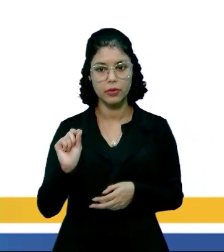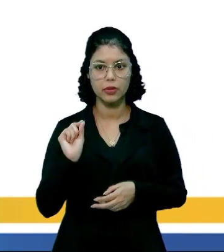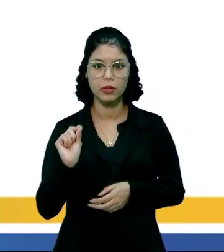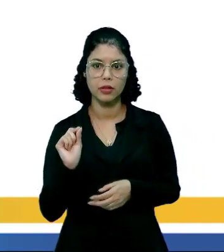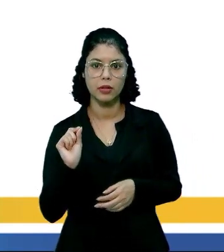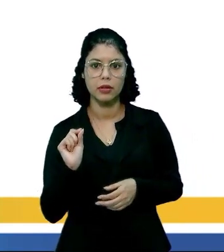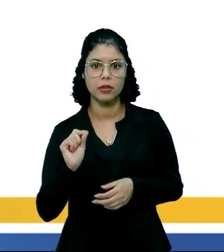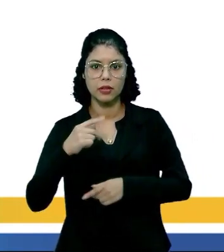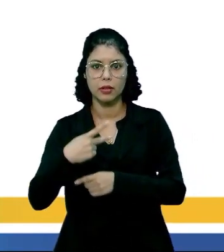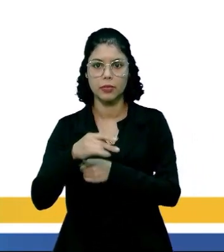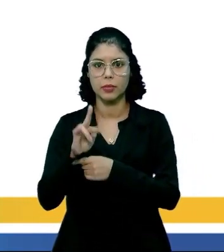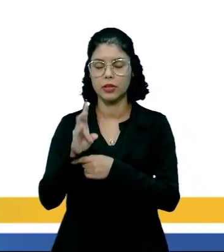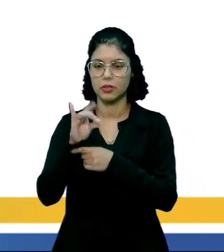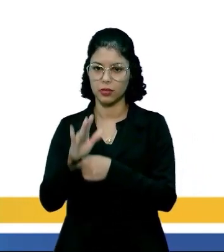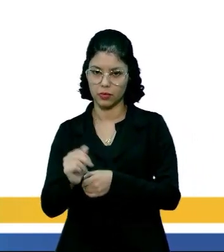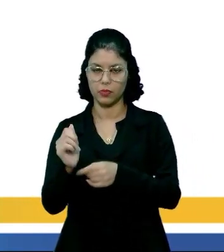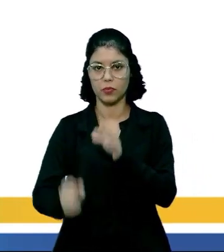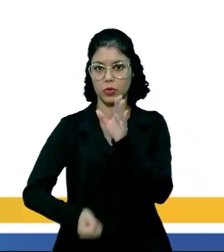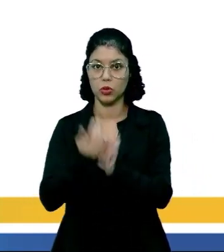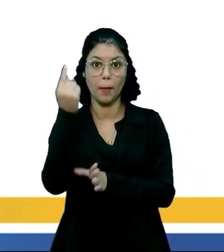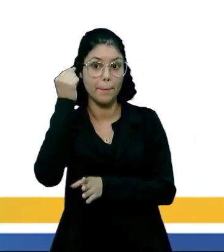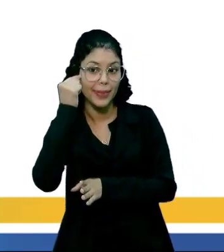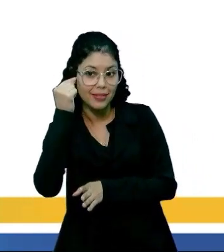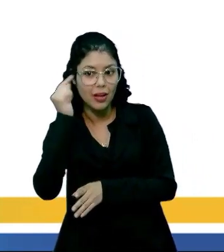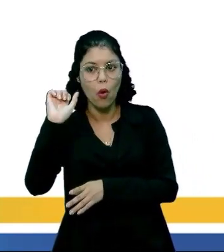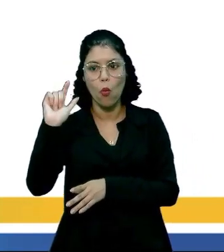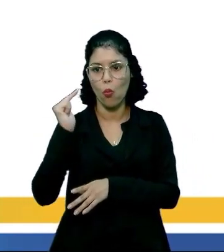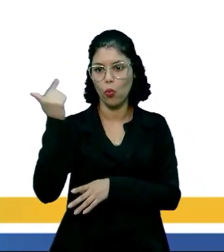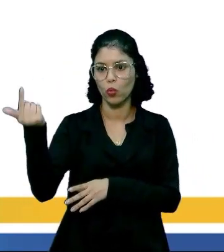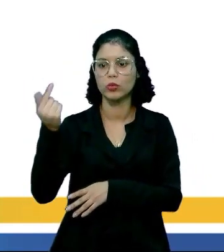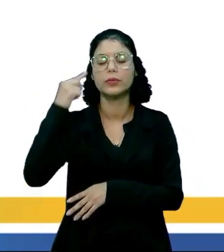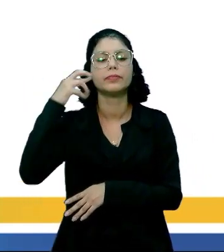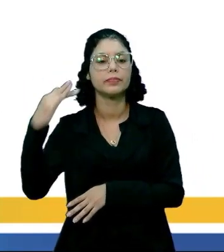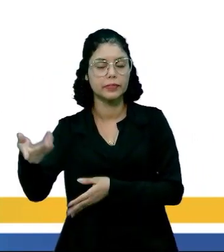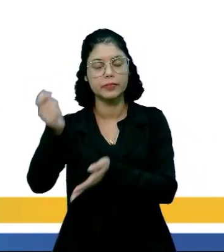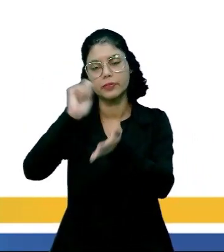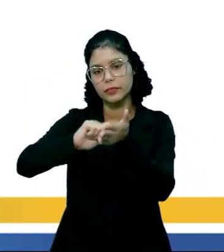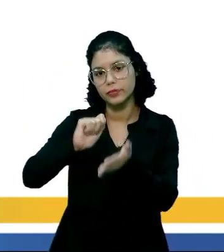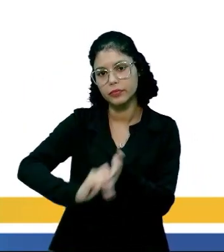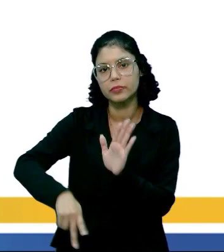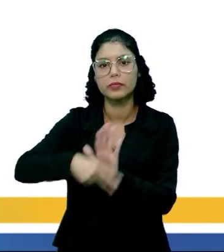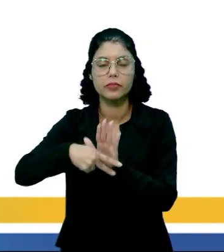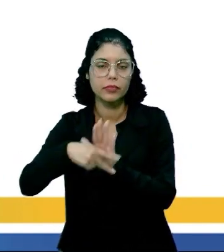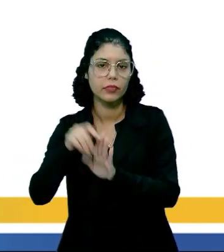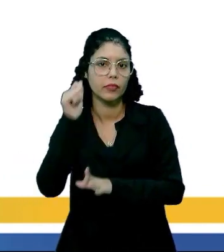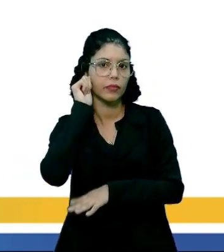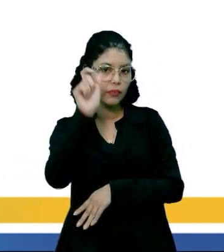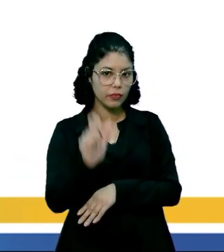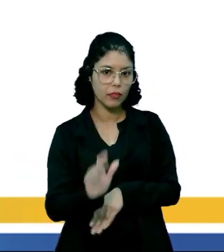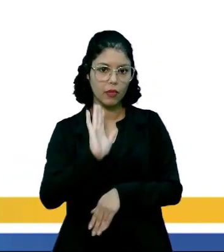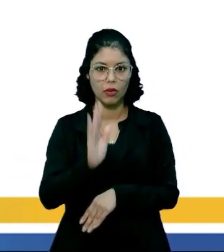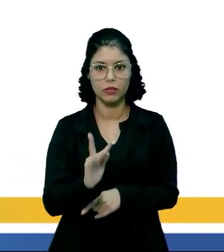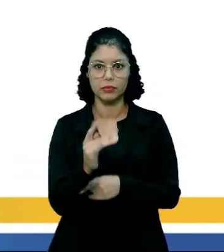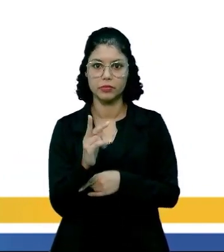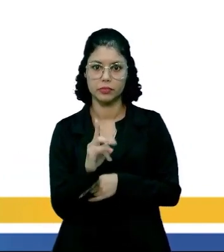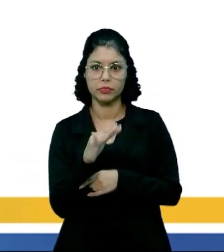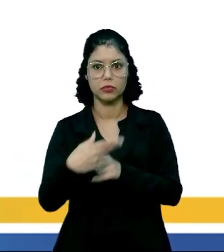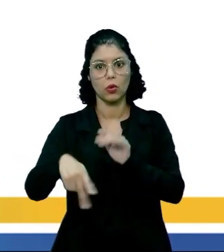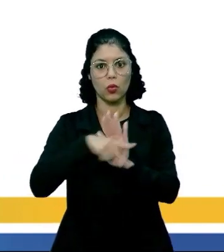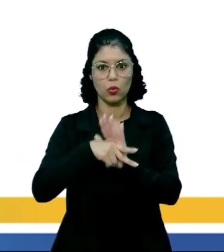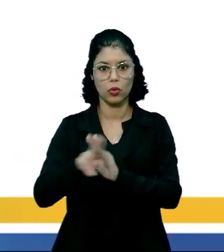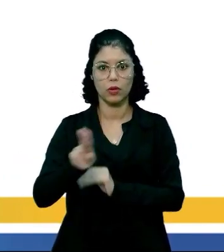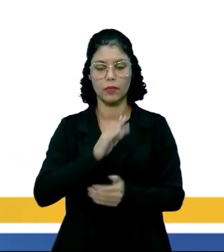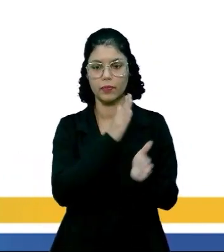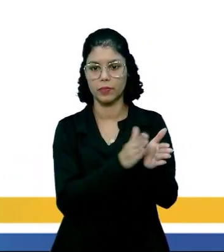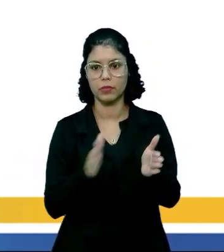na pseudônima eu tenho um nome criado, falso aí, mas que reflete a escrita do próprio autor. E já o heterônimo aí eu tenho